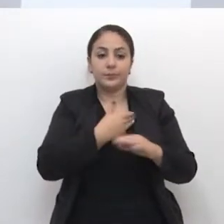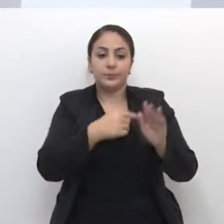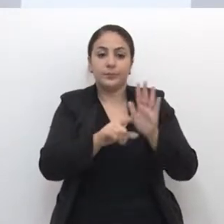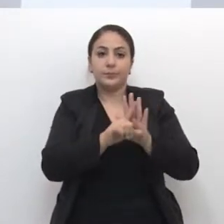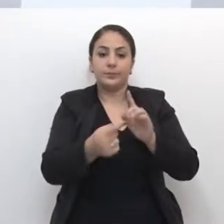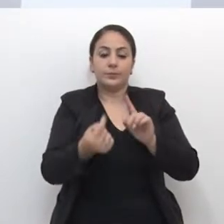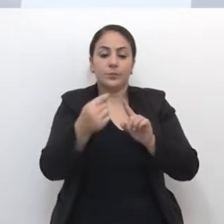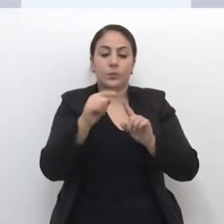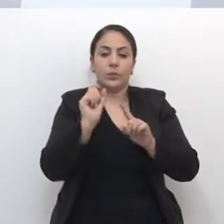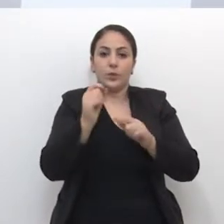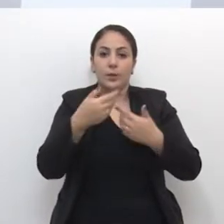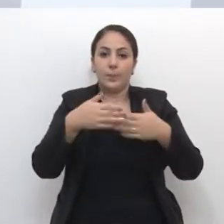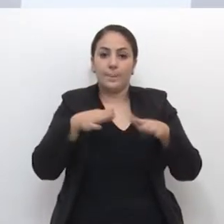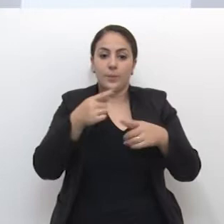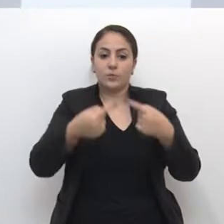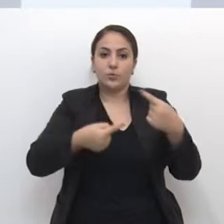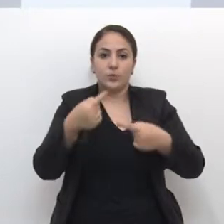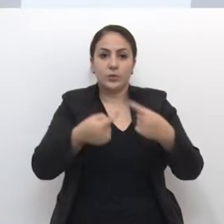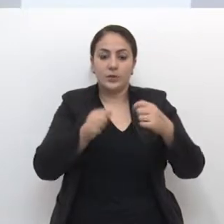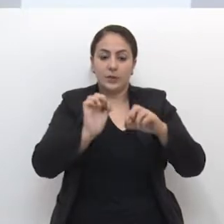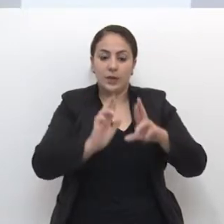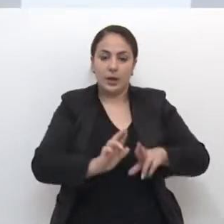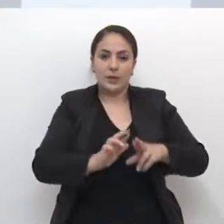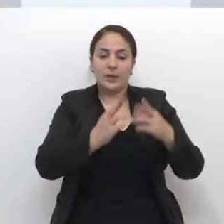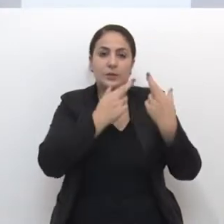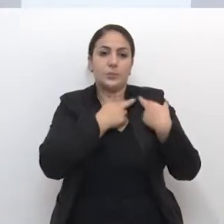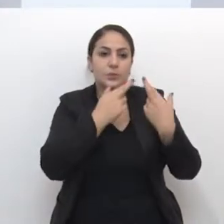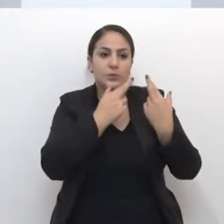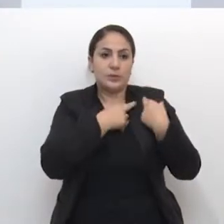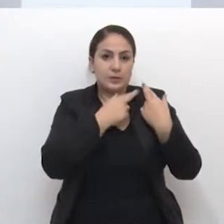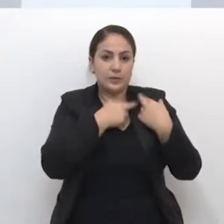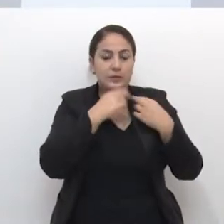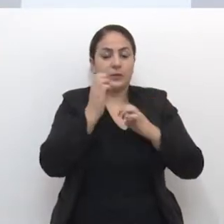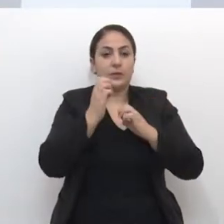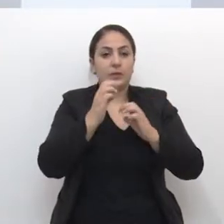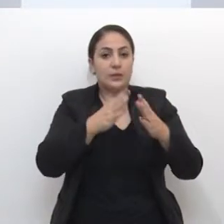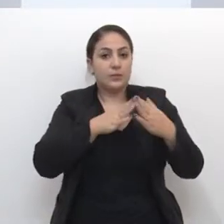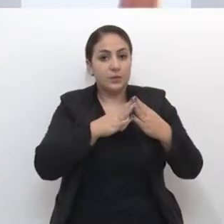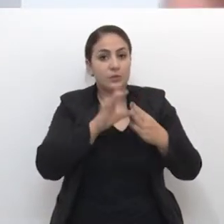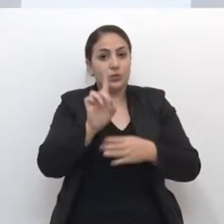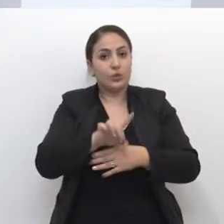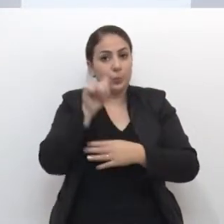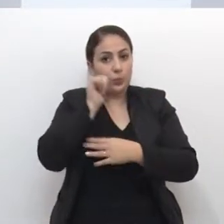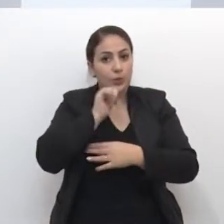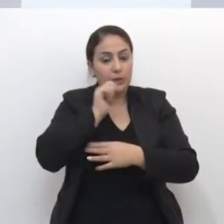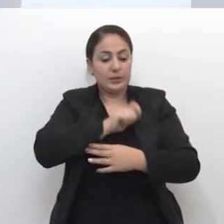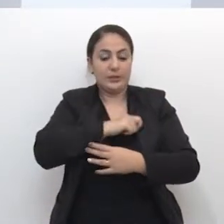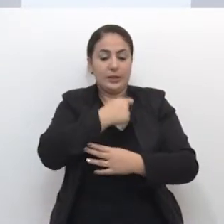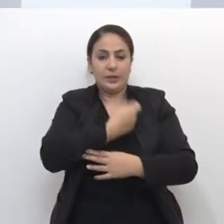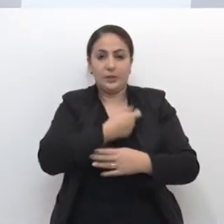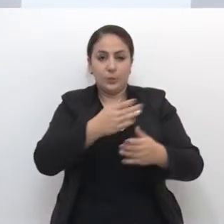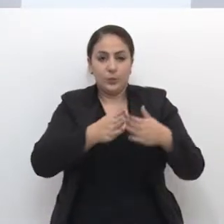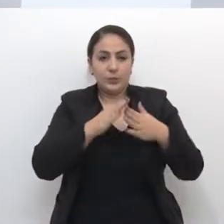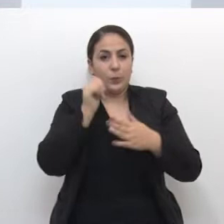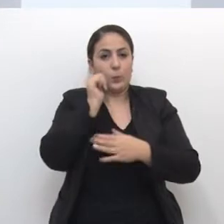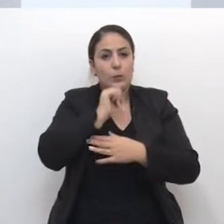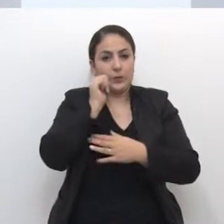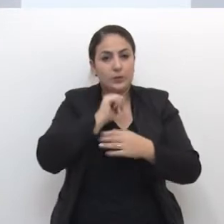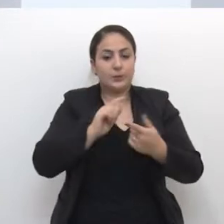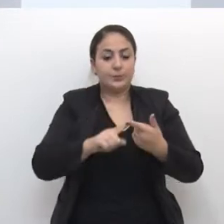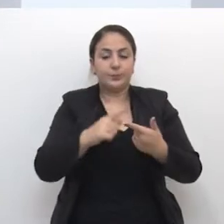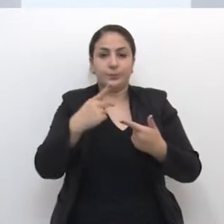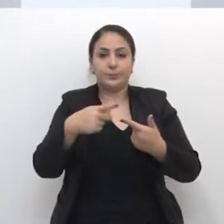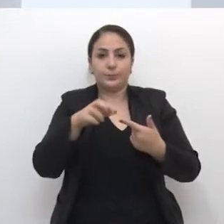visa abrir uma discussão, tanto com os setores responsáveis pela defesa dos direitos das mulheres, Delegacia de Proteção à Mulher,